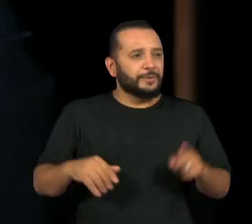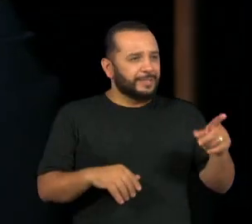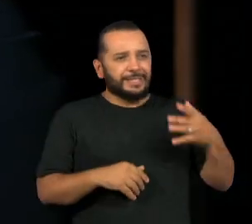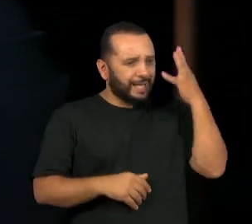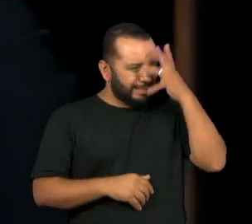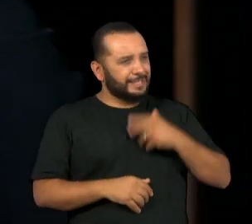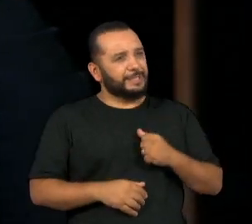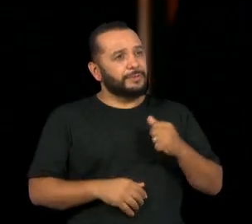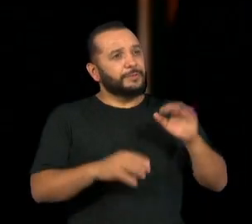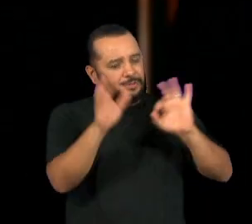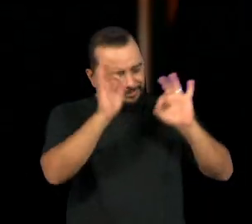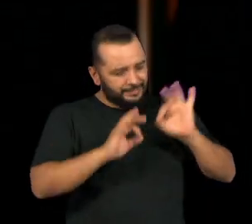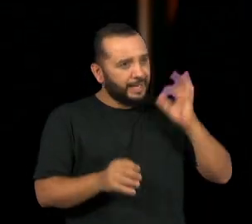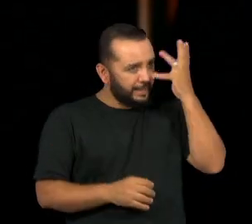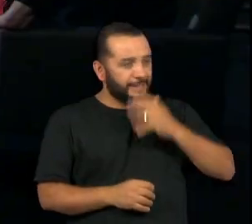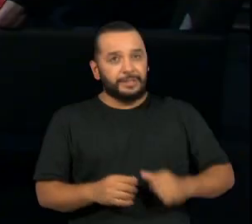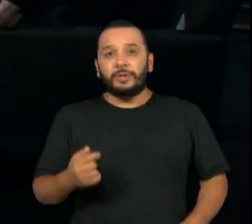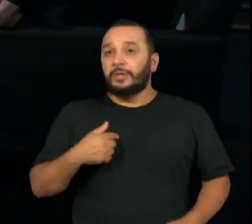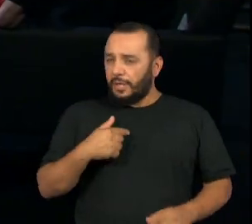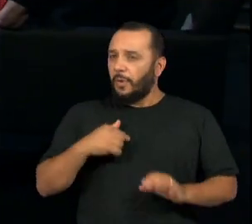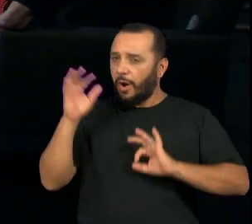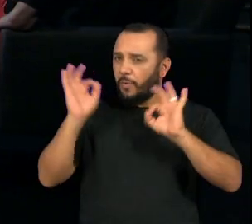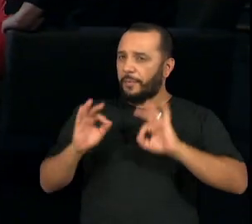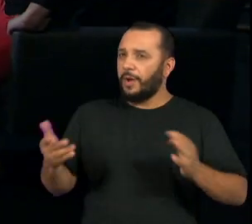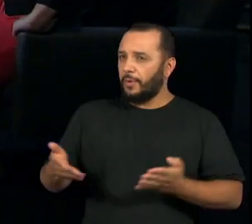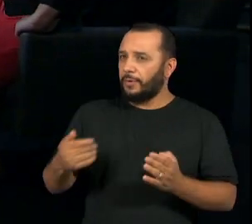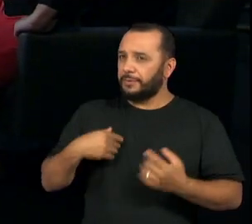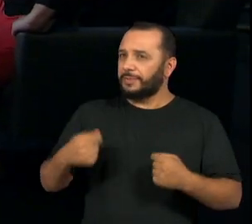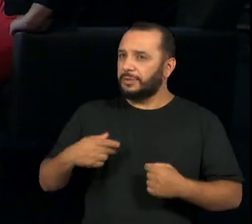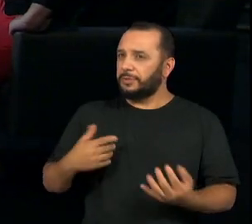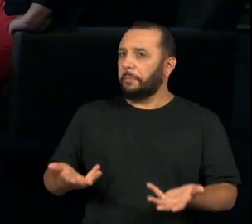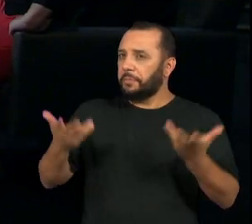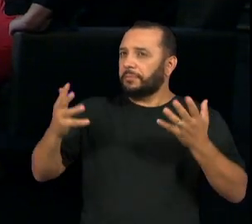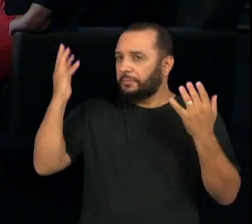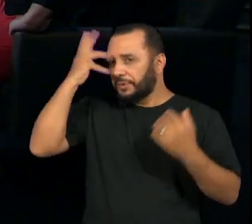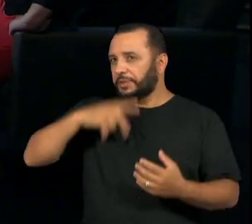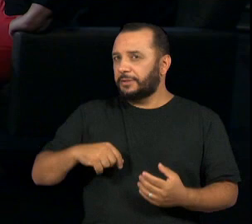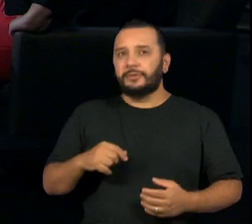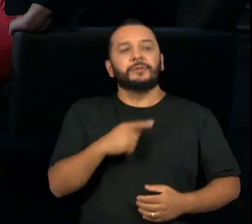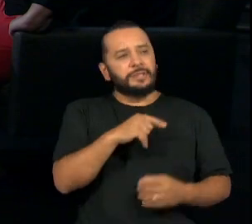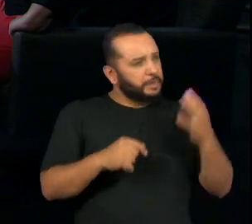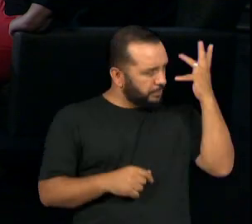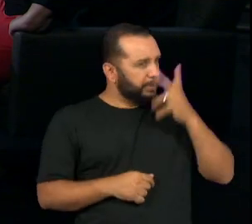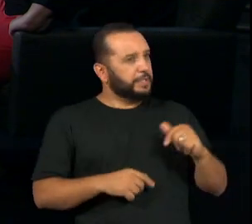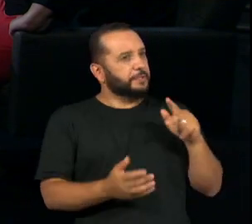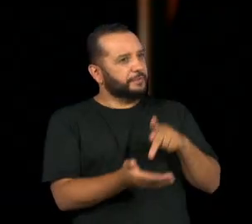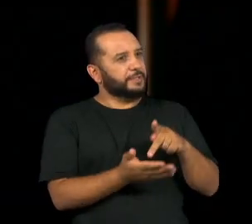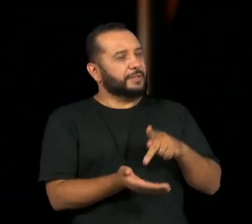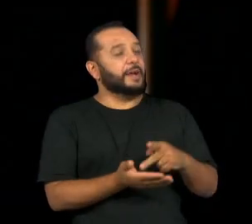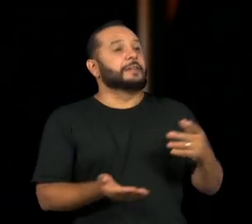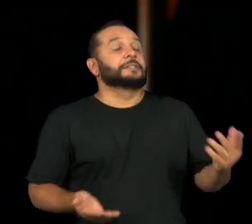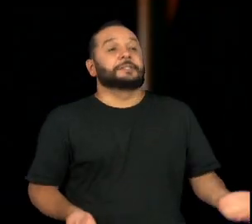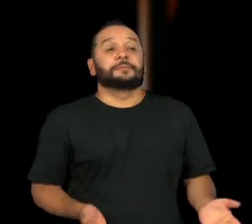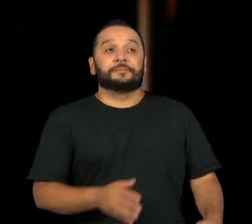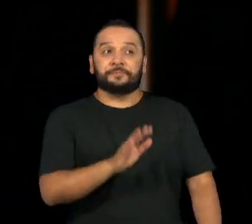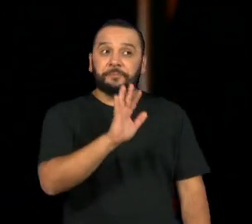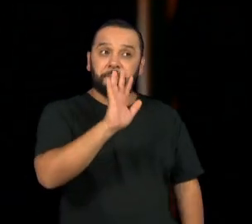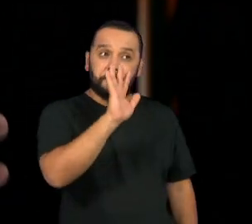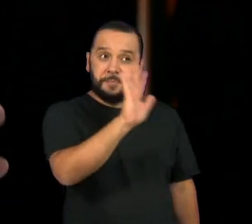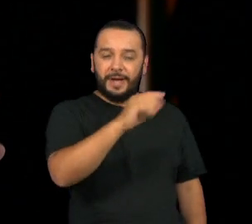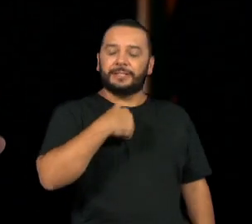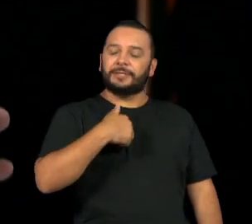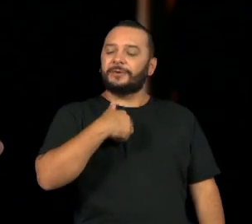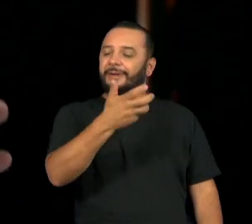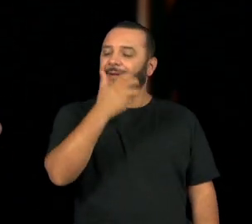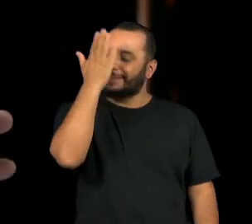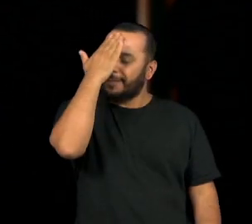Você está muito gato. E eu fiquei gato hoje, eu falei, eu tenho que gato. Não, você está gatíssimo. Obrigado. Mas eu quero saber de